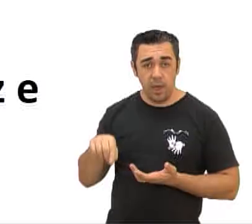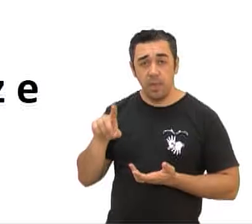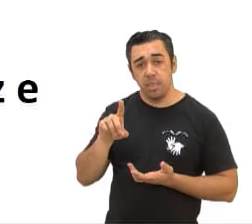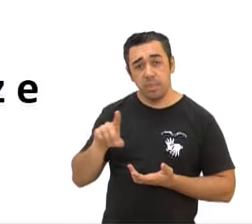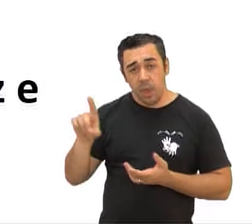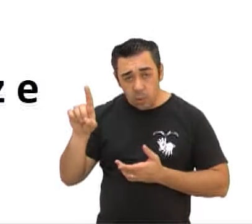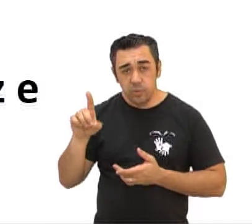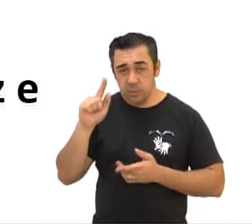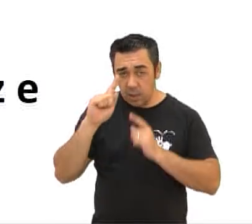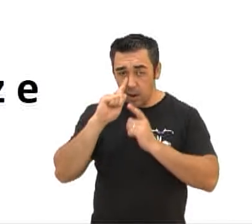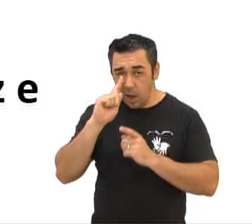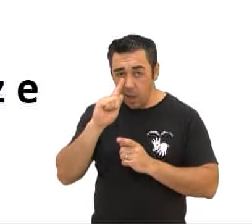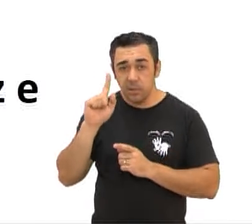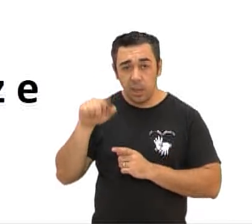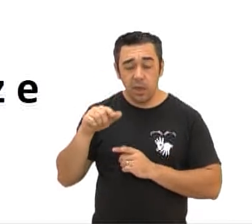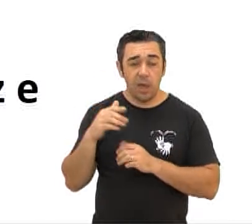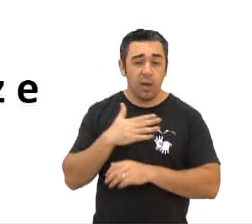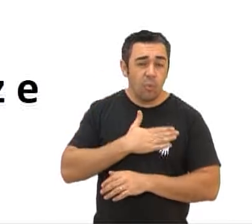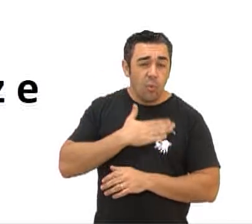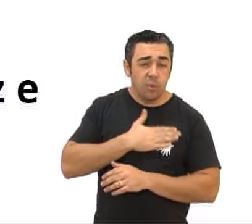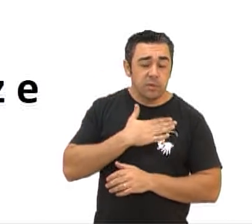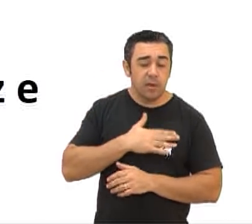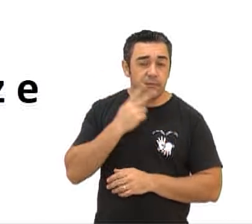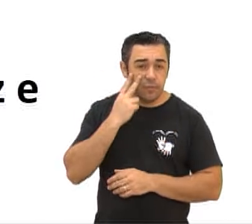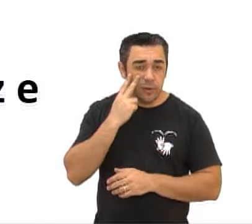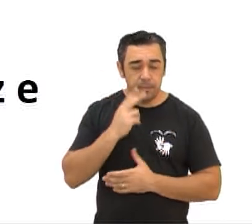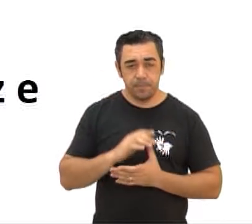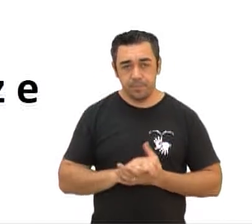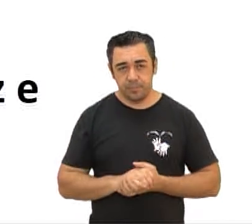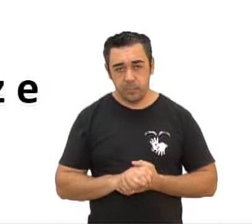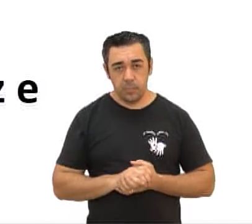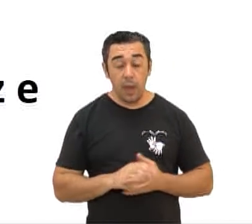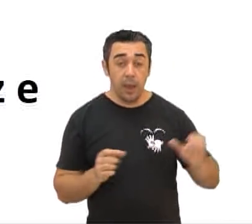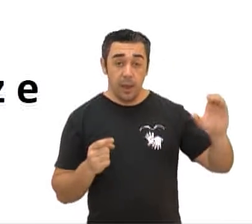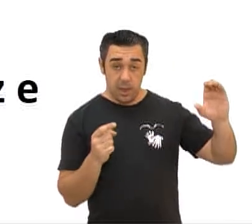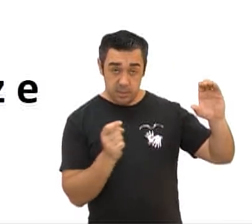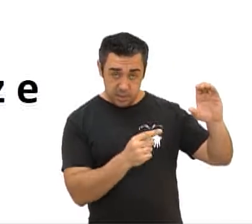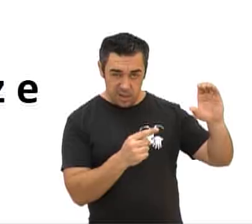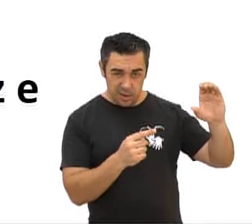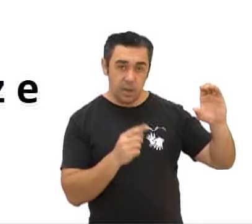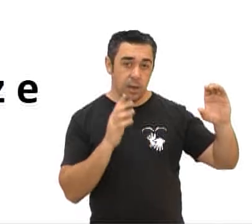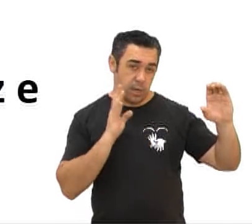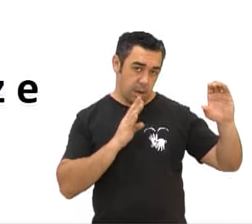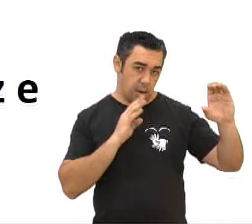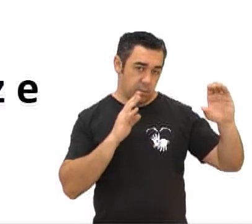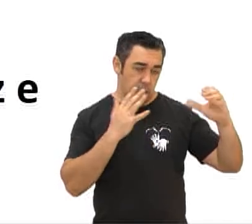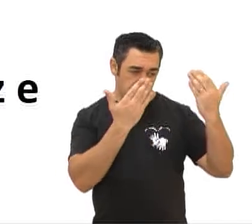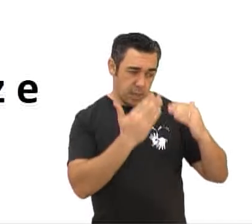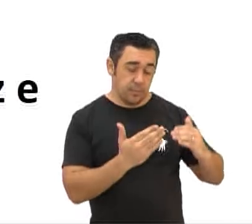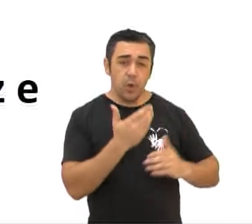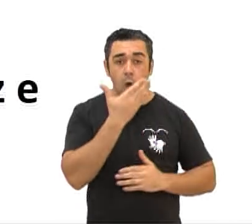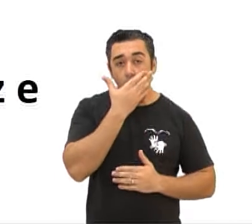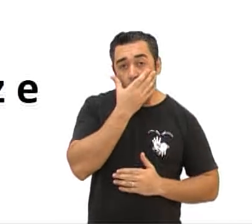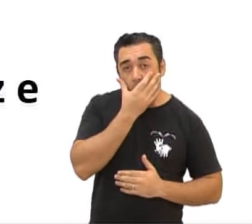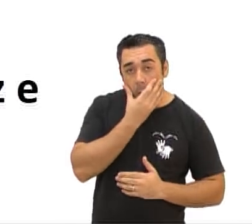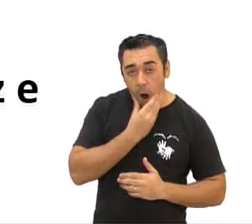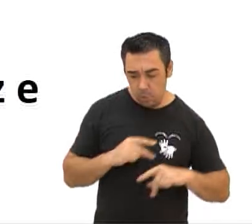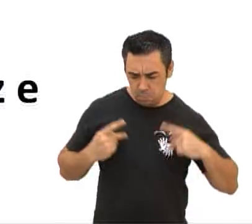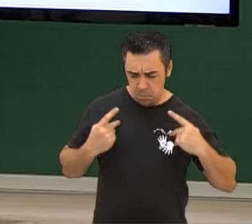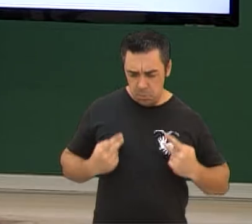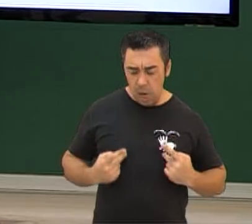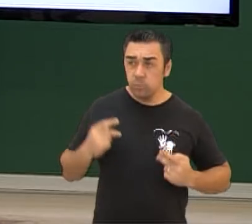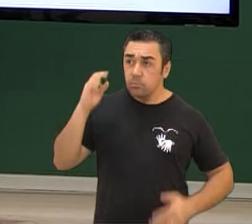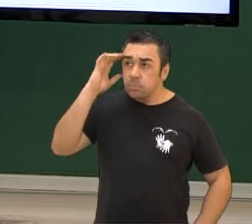alternativa correta, tá? A letra C é interessante analisar porque ela diz o seguinte: o homem ideal é uma manifestação